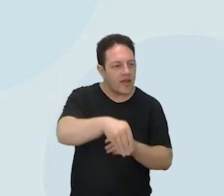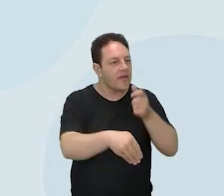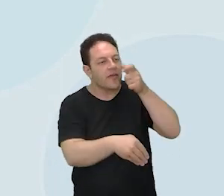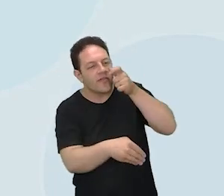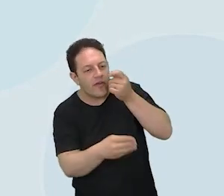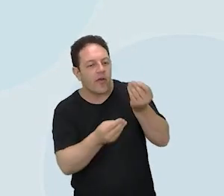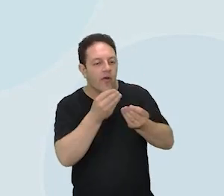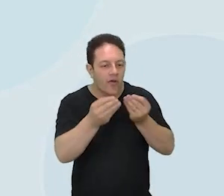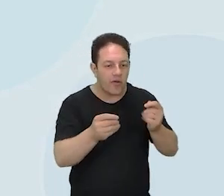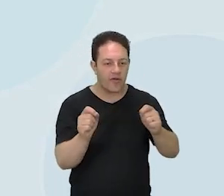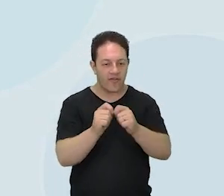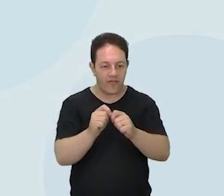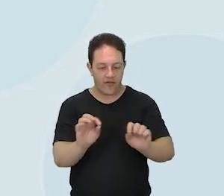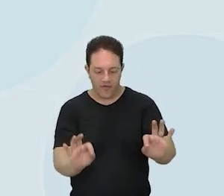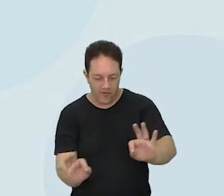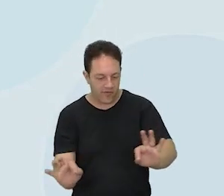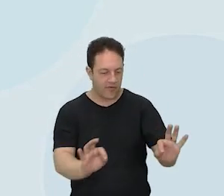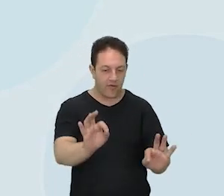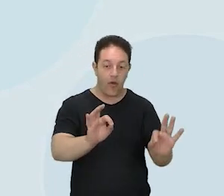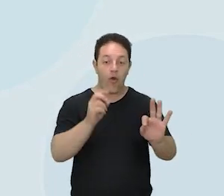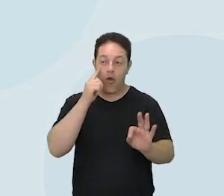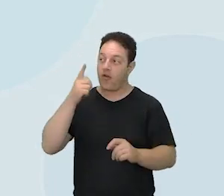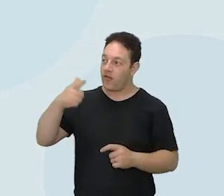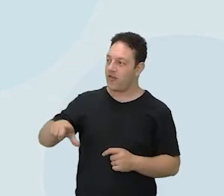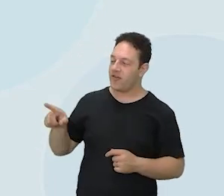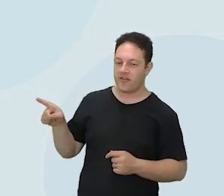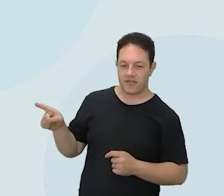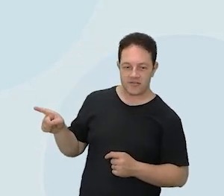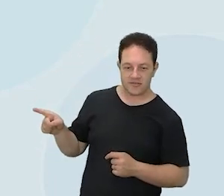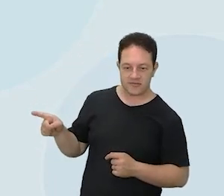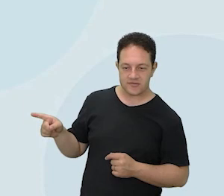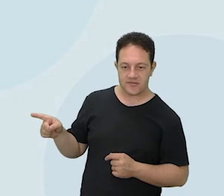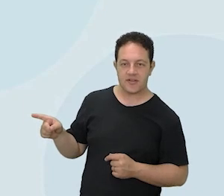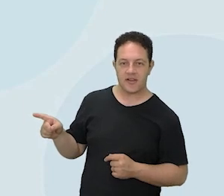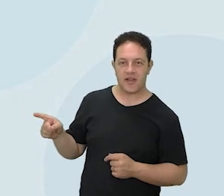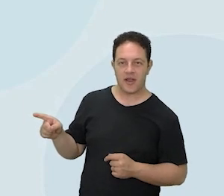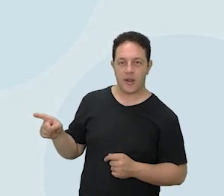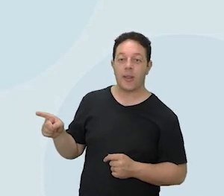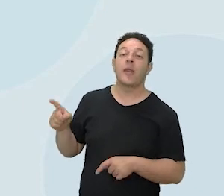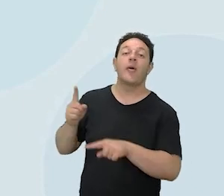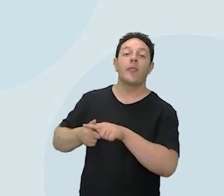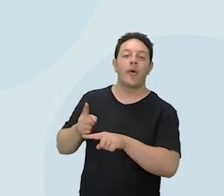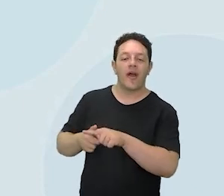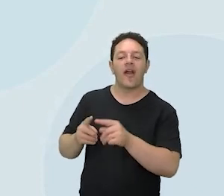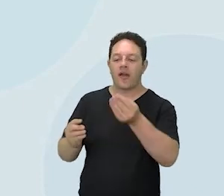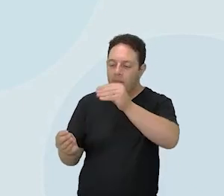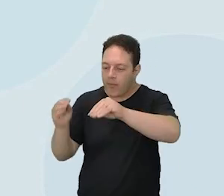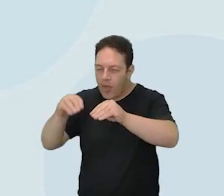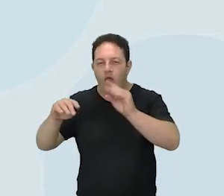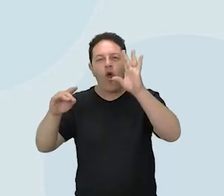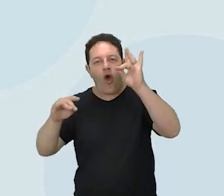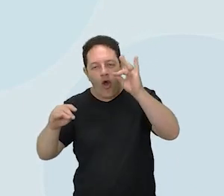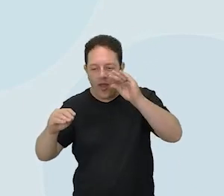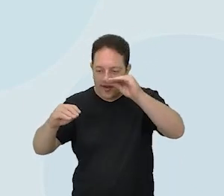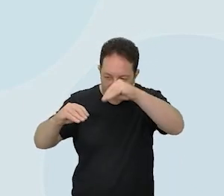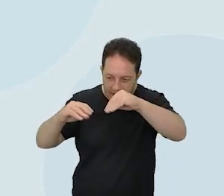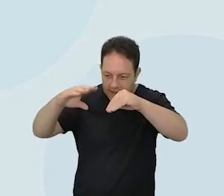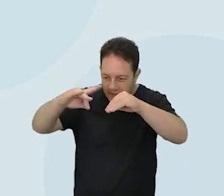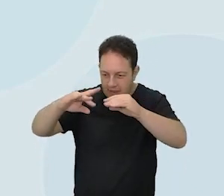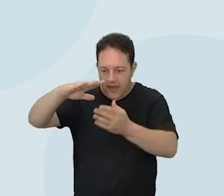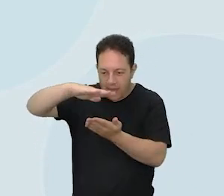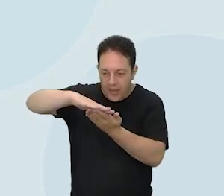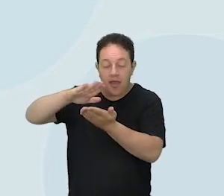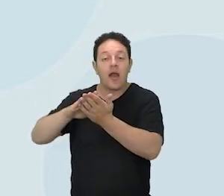A maquete depois ela retorna para o laboratório, porque tinha a parte de montar, de colar, a parte